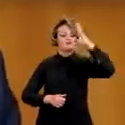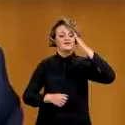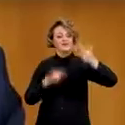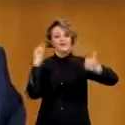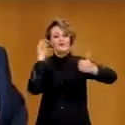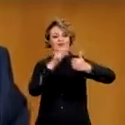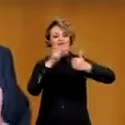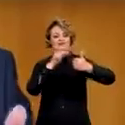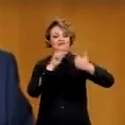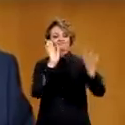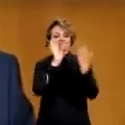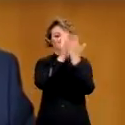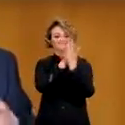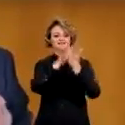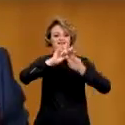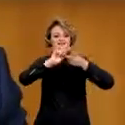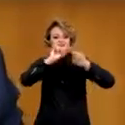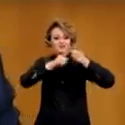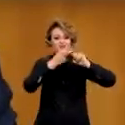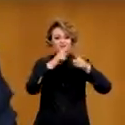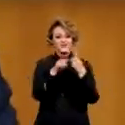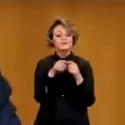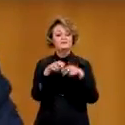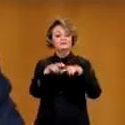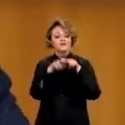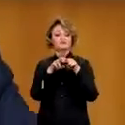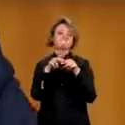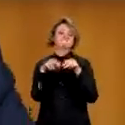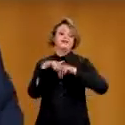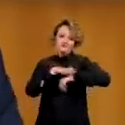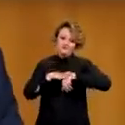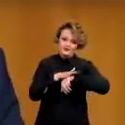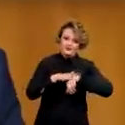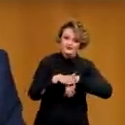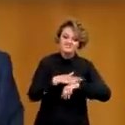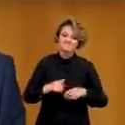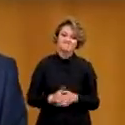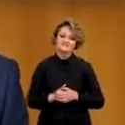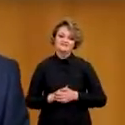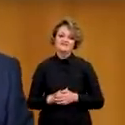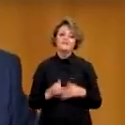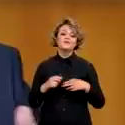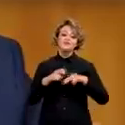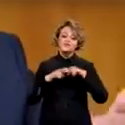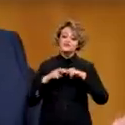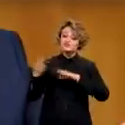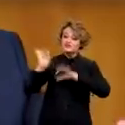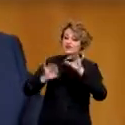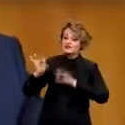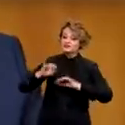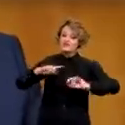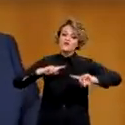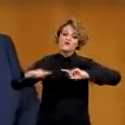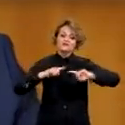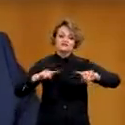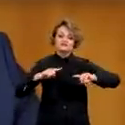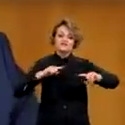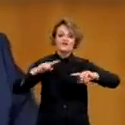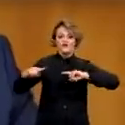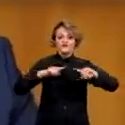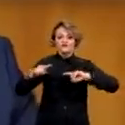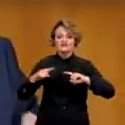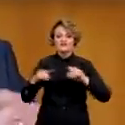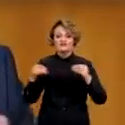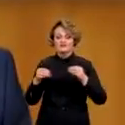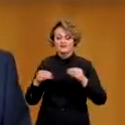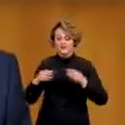e, portanto, você tem que estar aberto a conversar. Então nós temos que construir Essa governabilidade ela foi construída para votar a